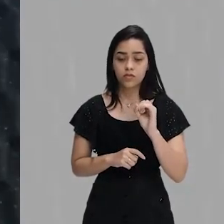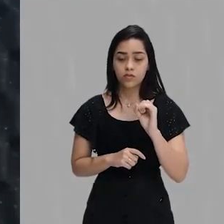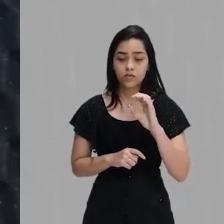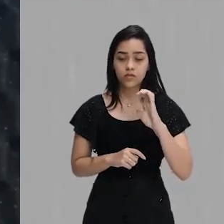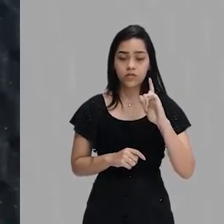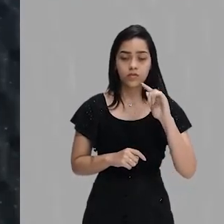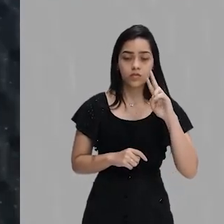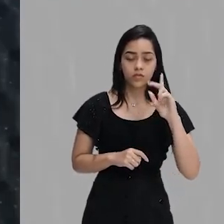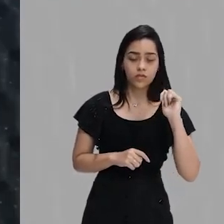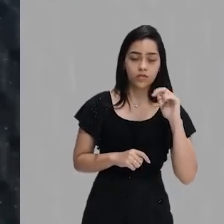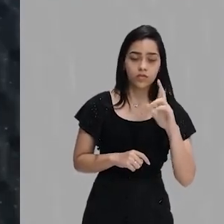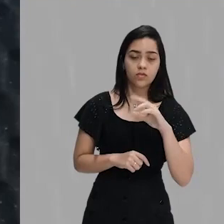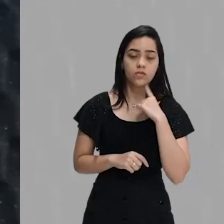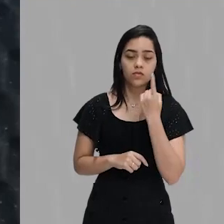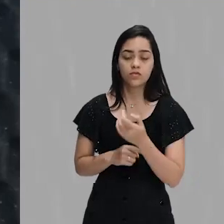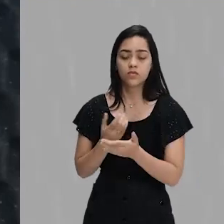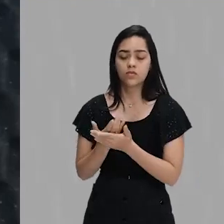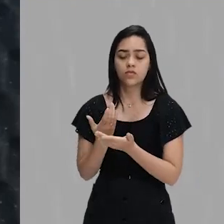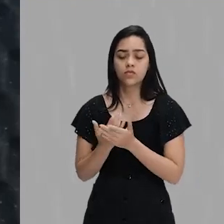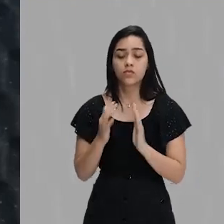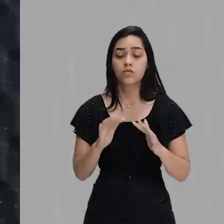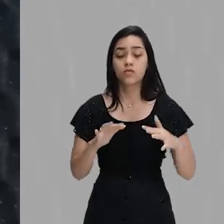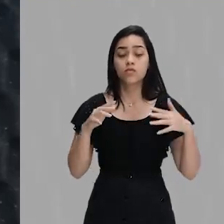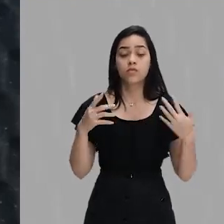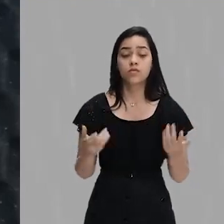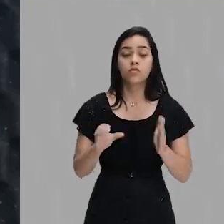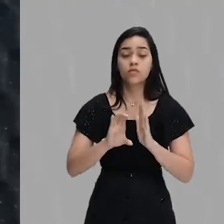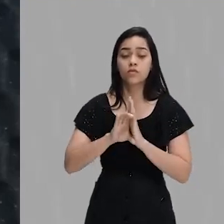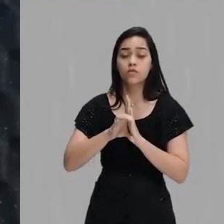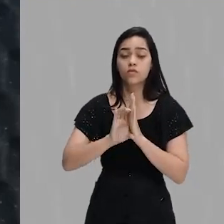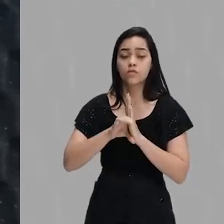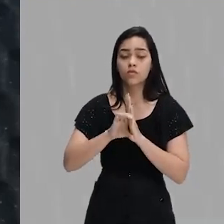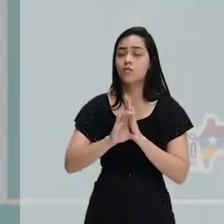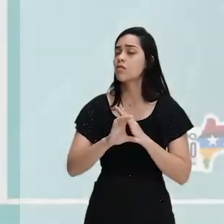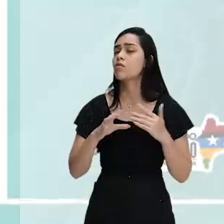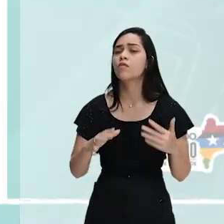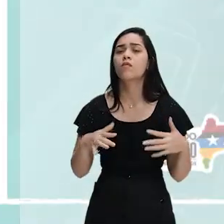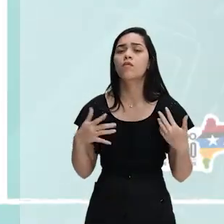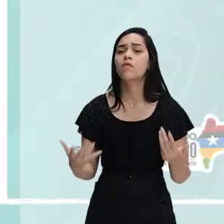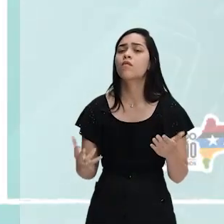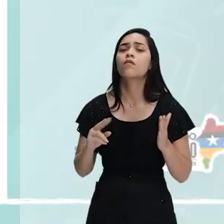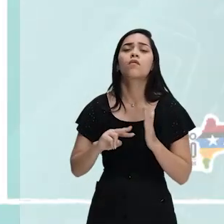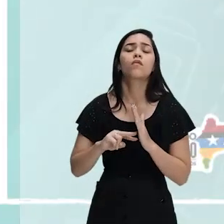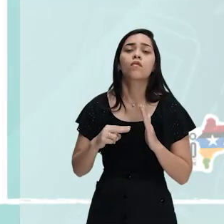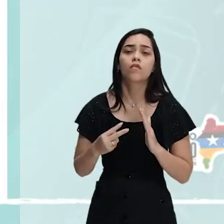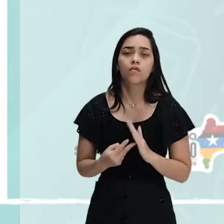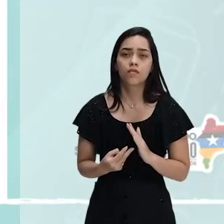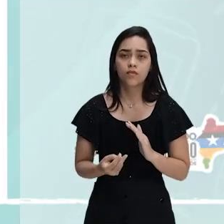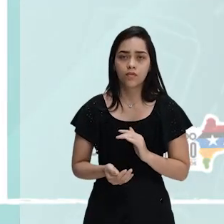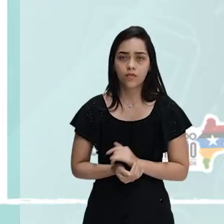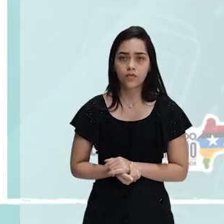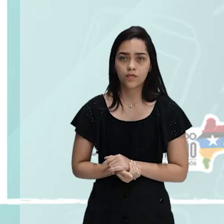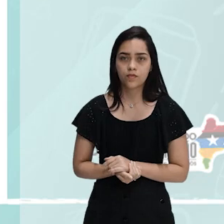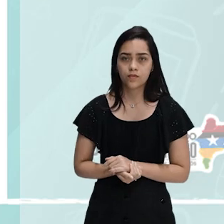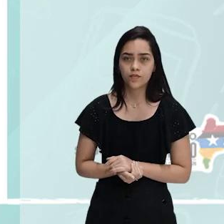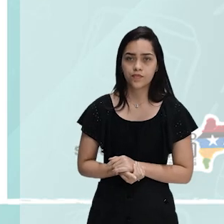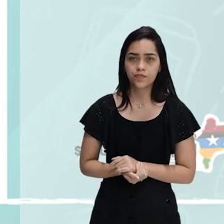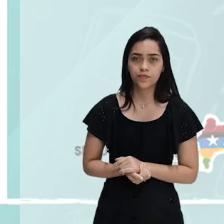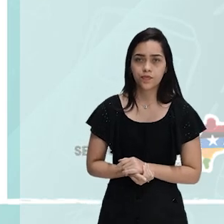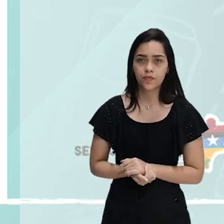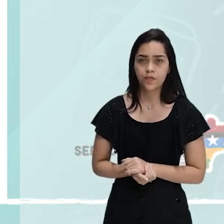vai estudar agora. Qual é o conceito de ciclo celular? O que é o ciclo celular?